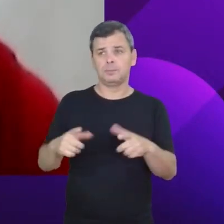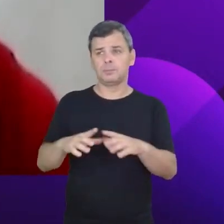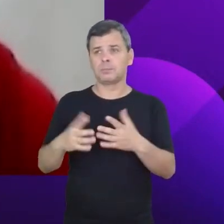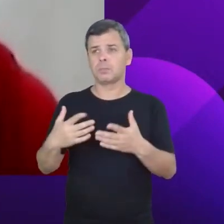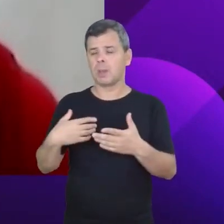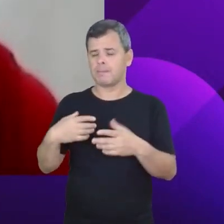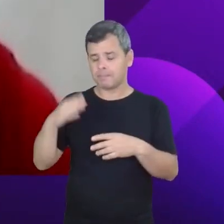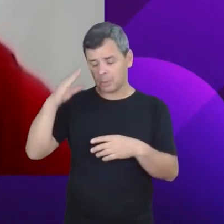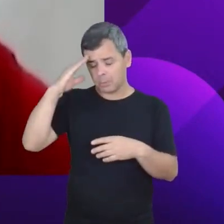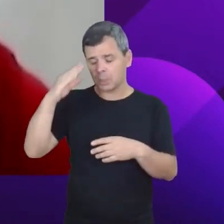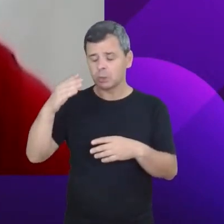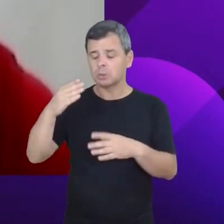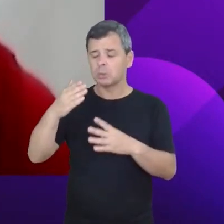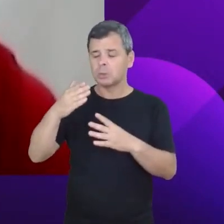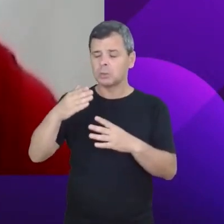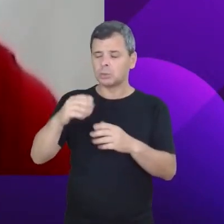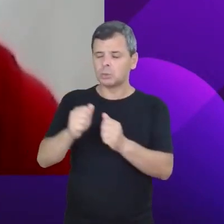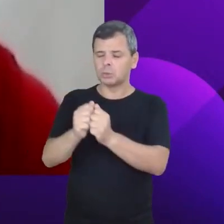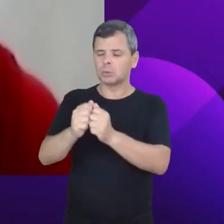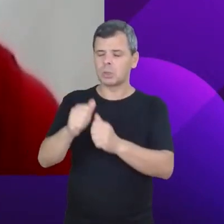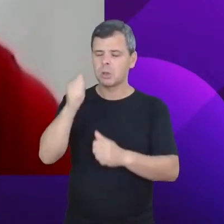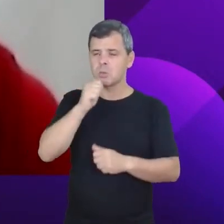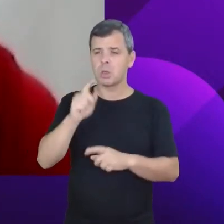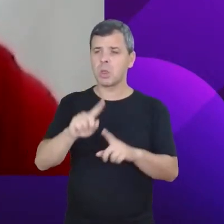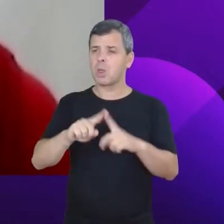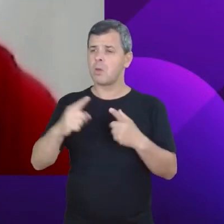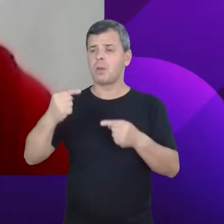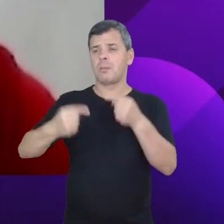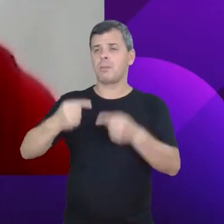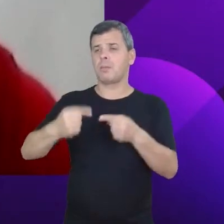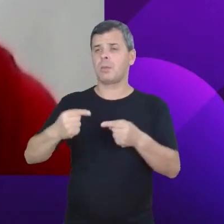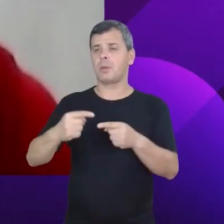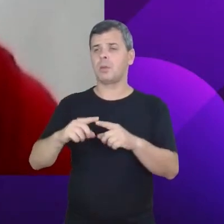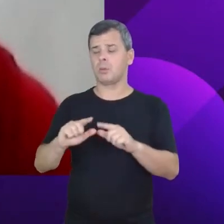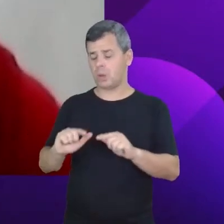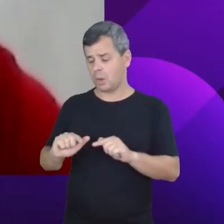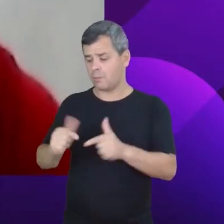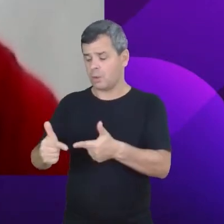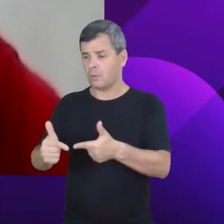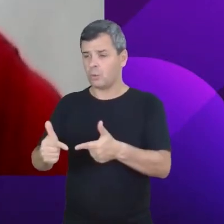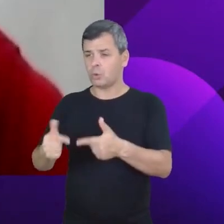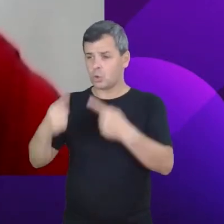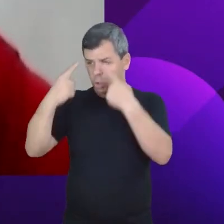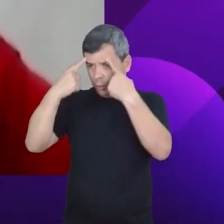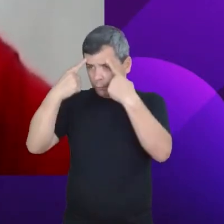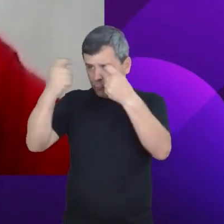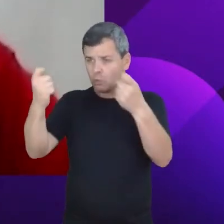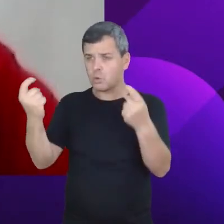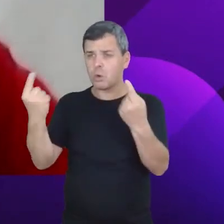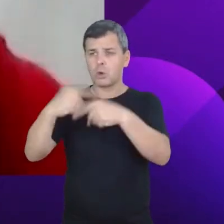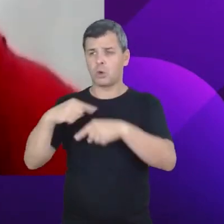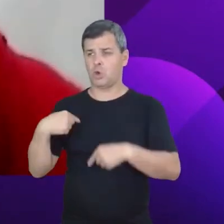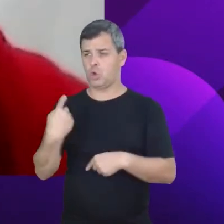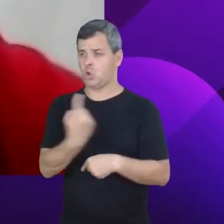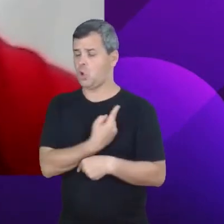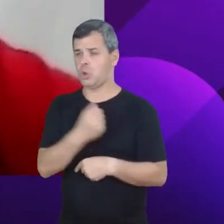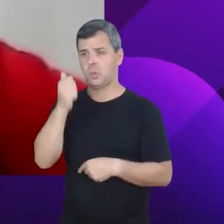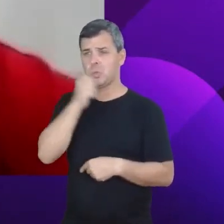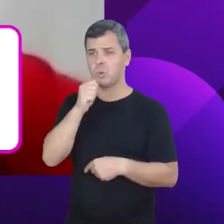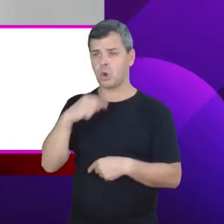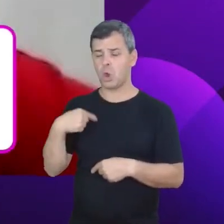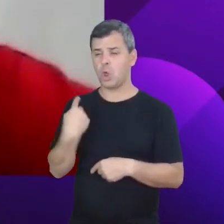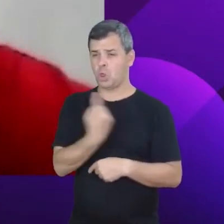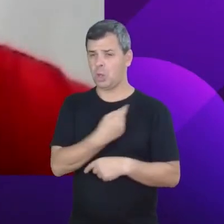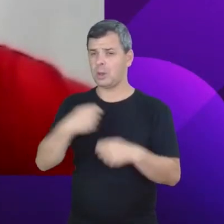entre as mulheres, mas não dá para a gente fazer esse debate do enfrentamento à violência só para nós mulheres. A